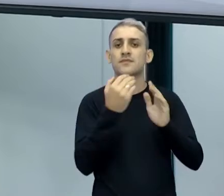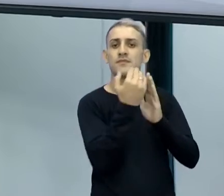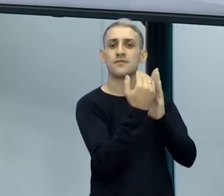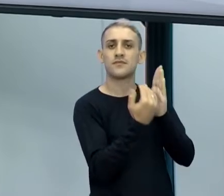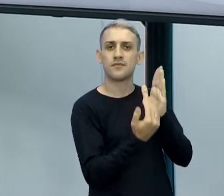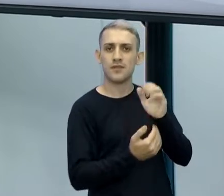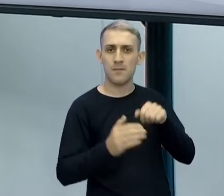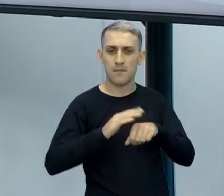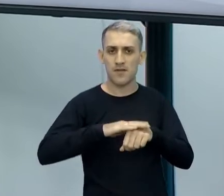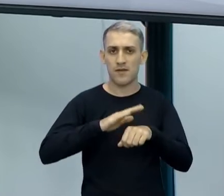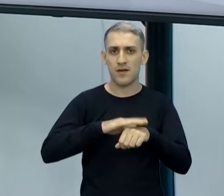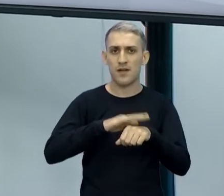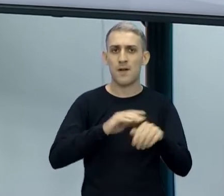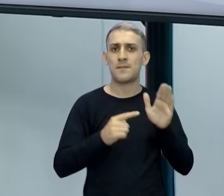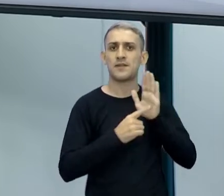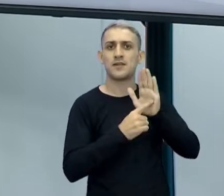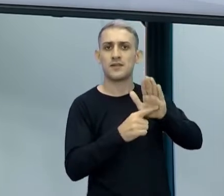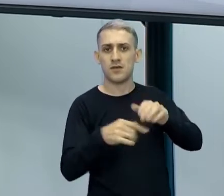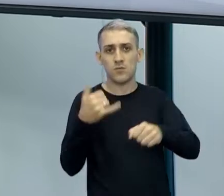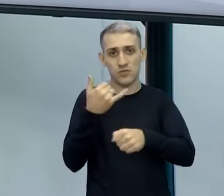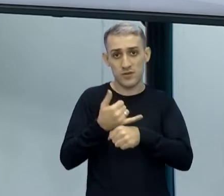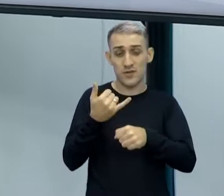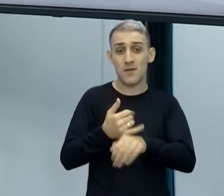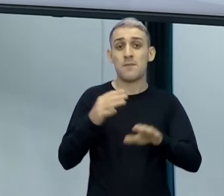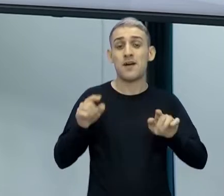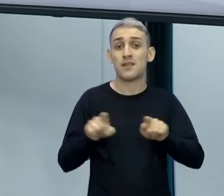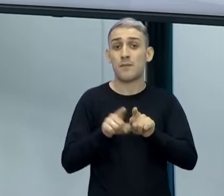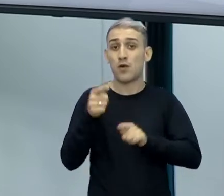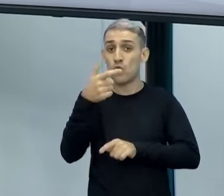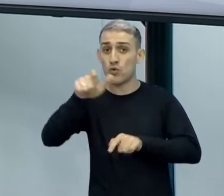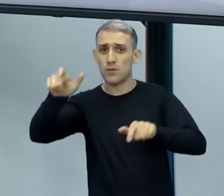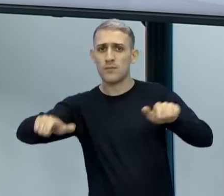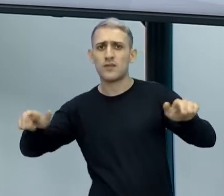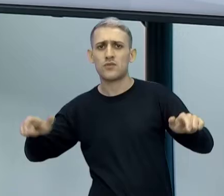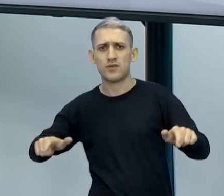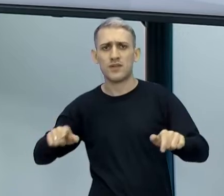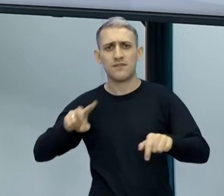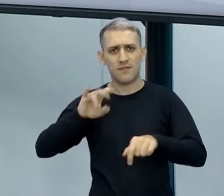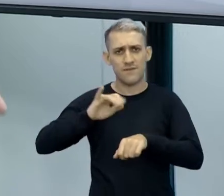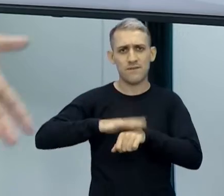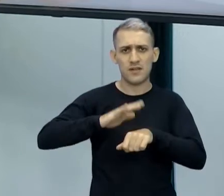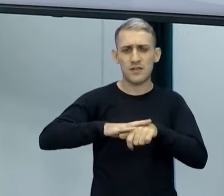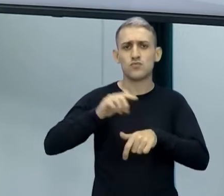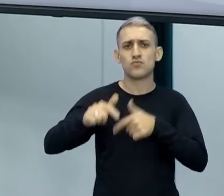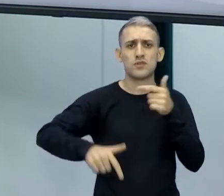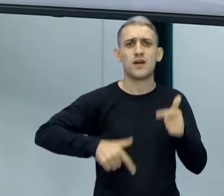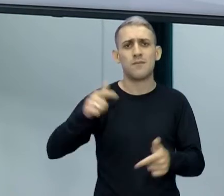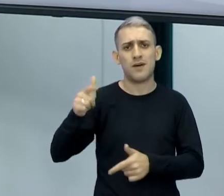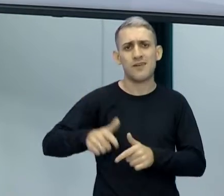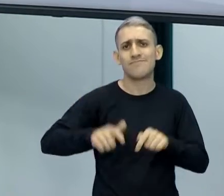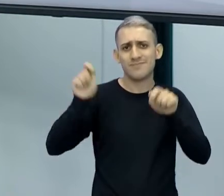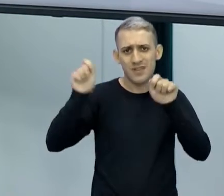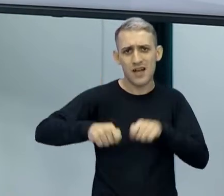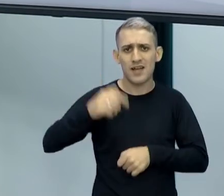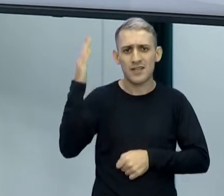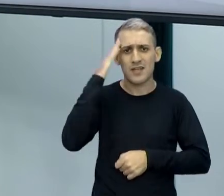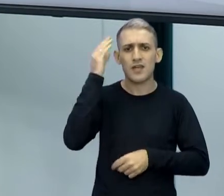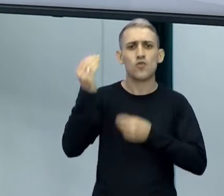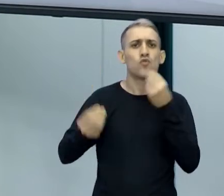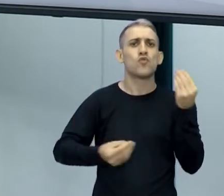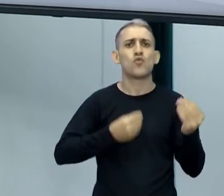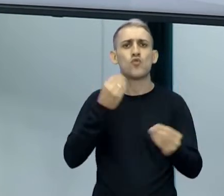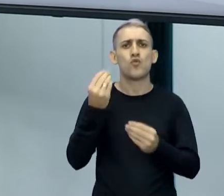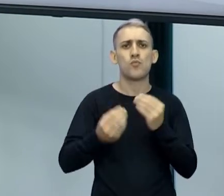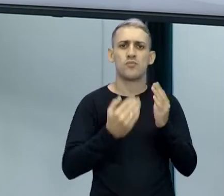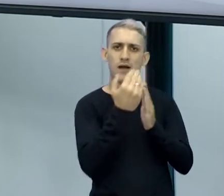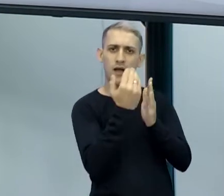fazer a apresentação para a sua chefia, mas para que as outras pessoas que vão executar aquele trabalho, eles entendam como é que vai funcionar